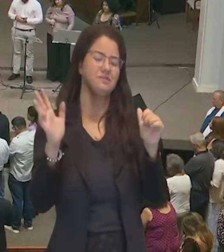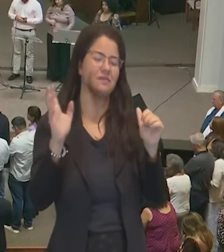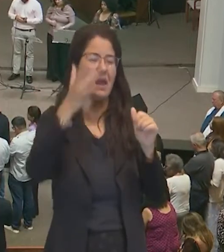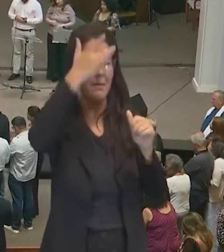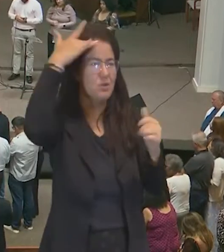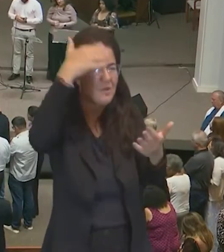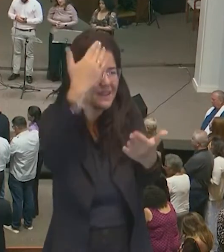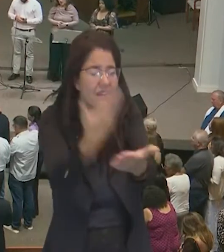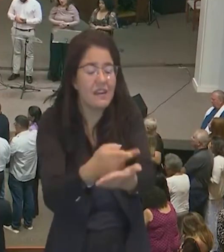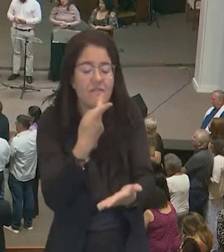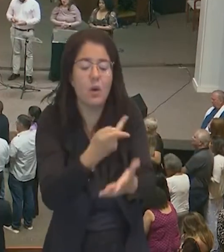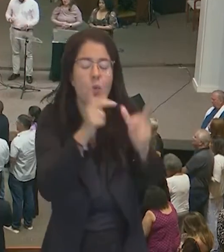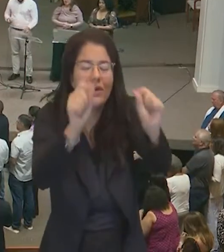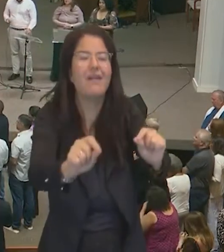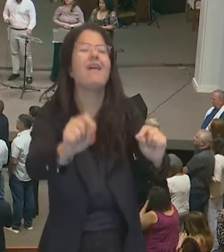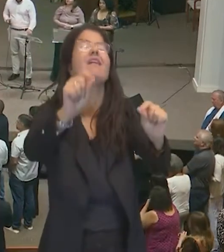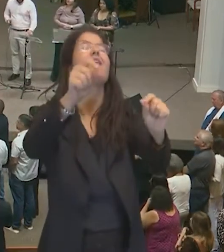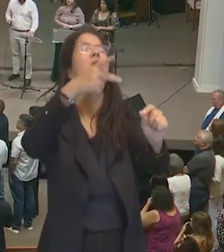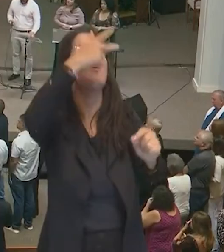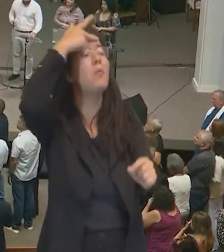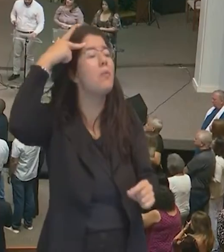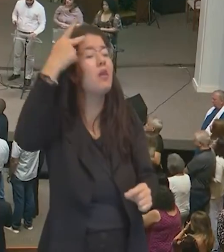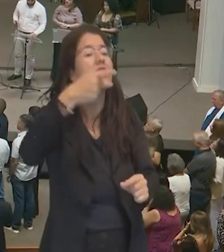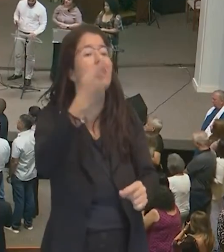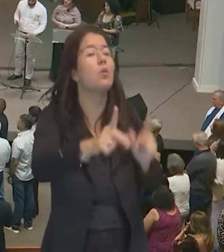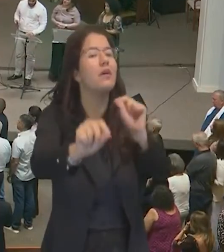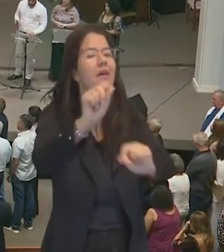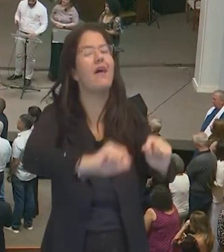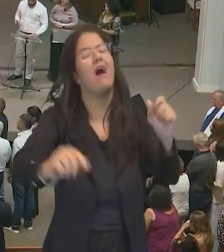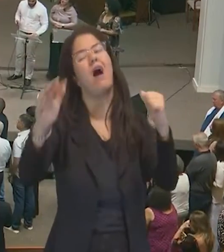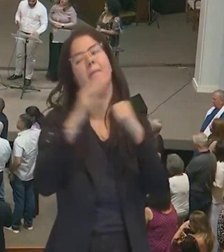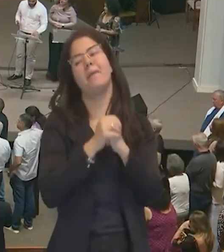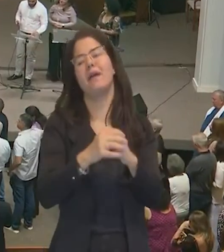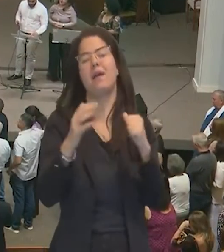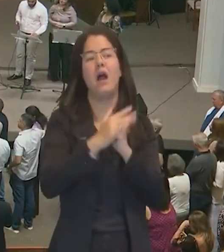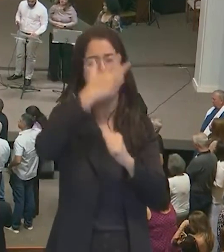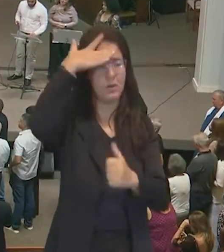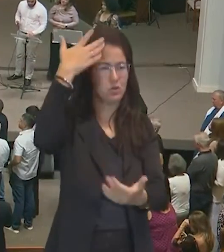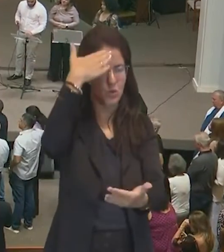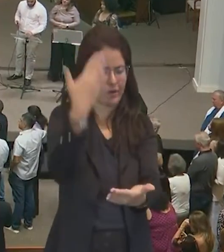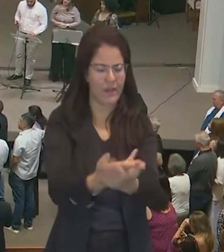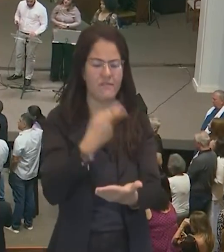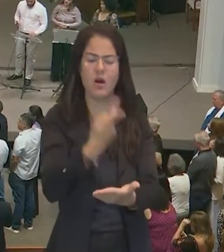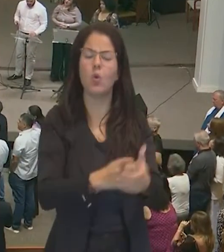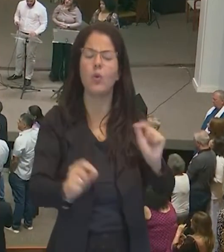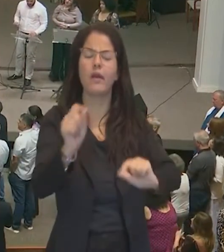crê disse, o povo que crê disse, o povo que crê disse,